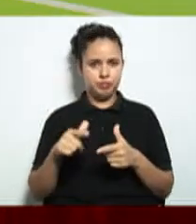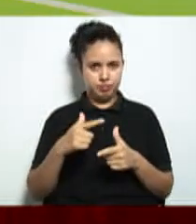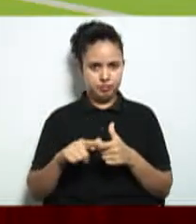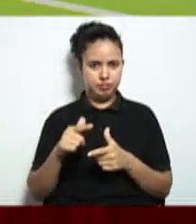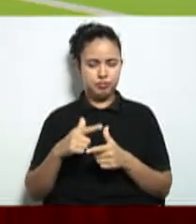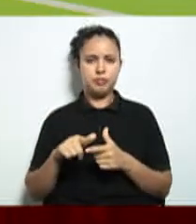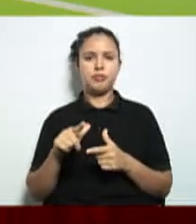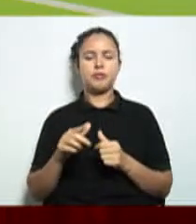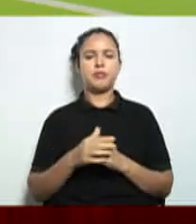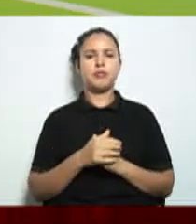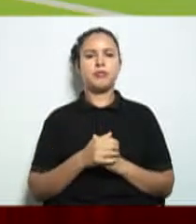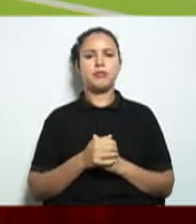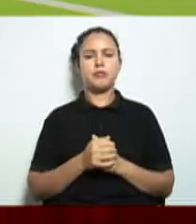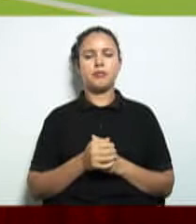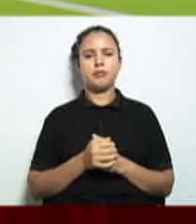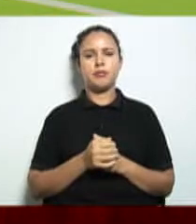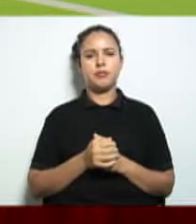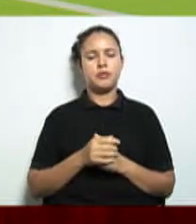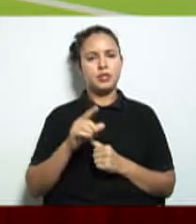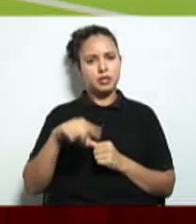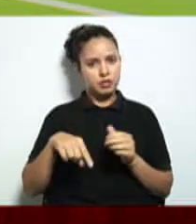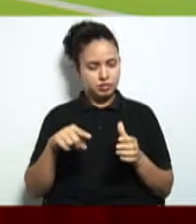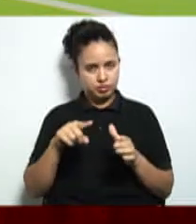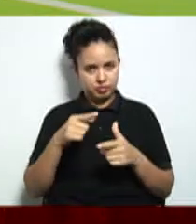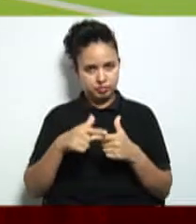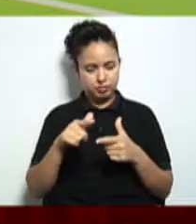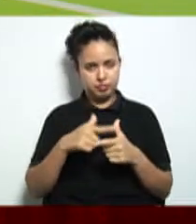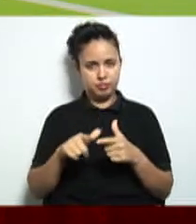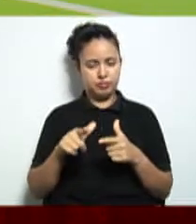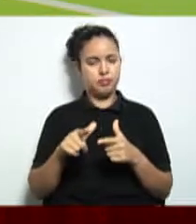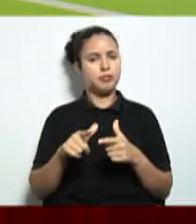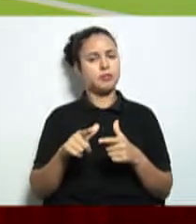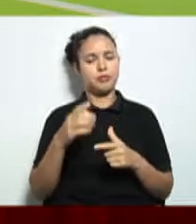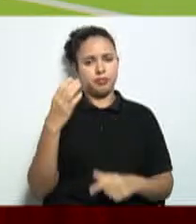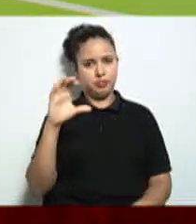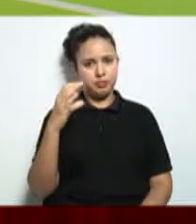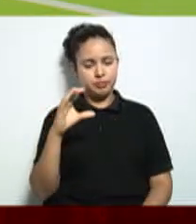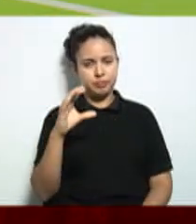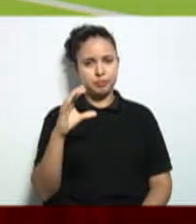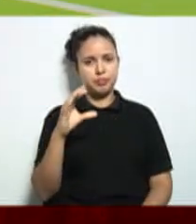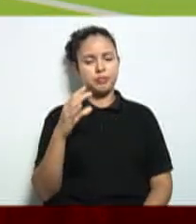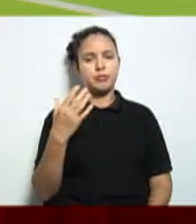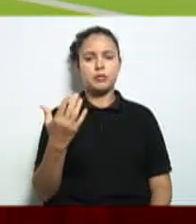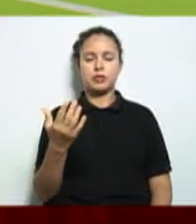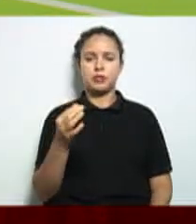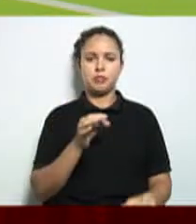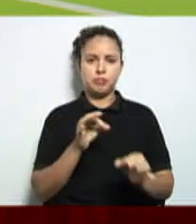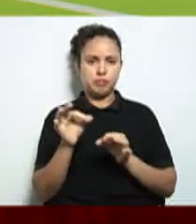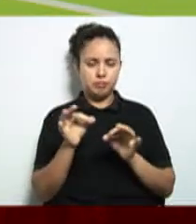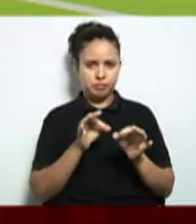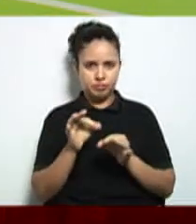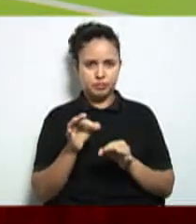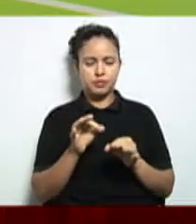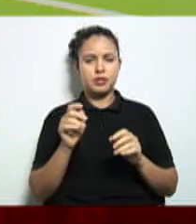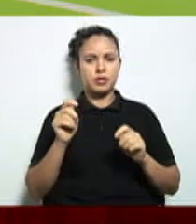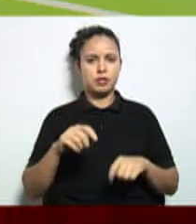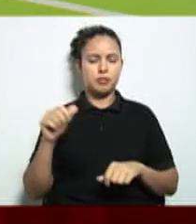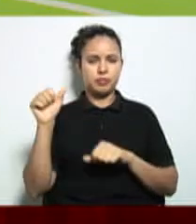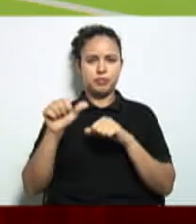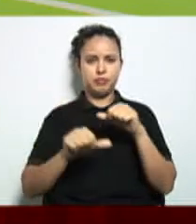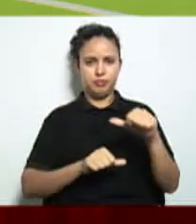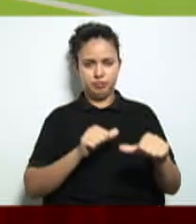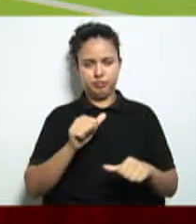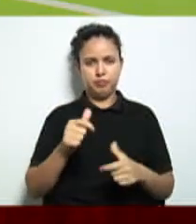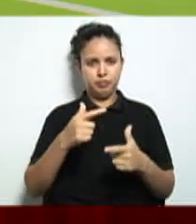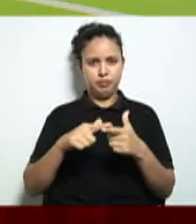um grande problema, É um problema científico? Dependendo de como a gente se organizar, pode sim se transformar num